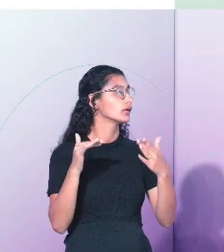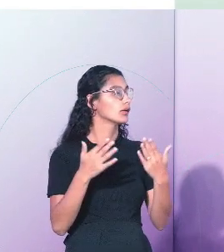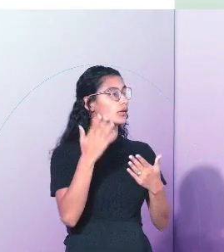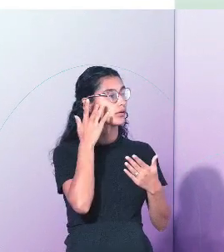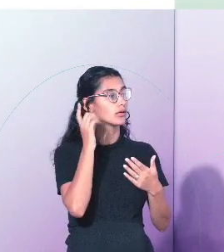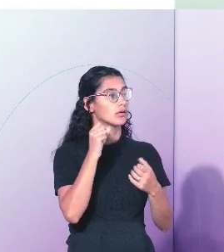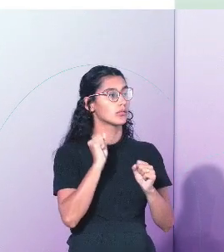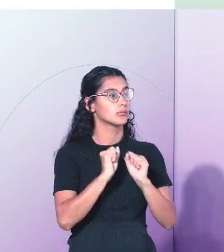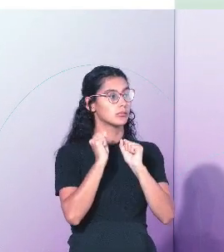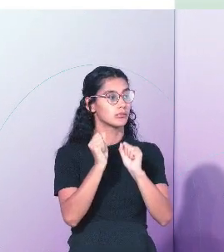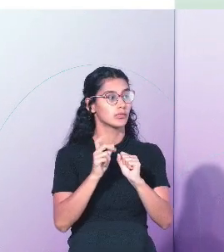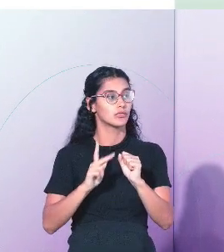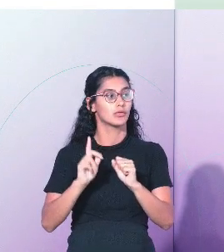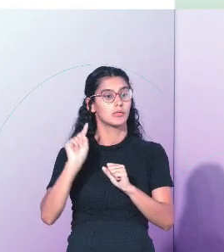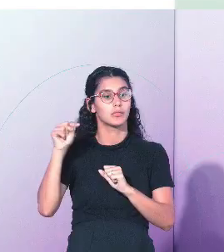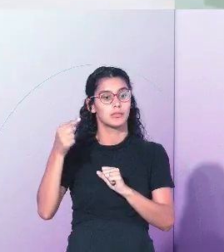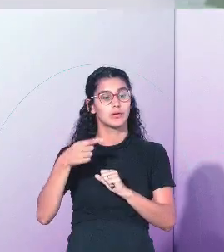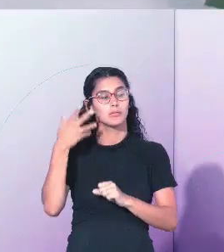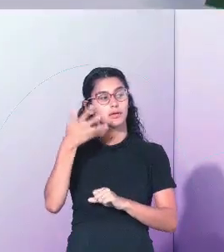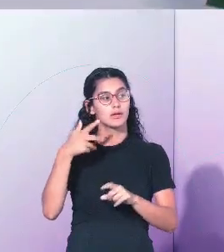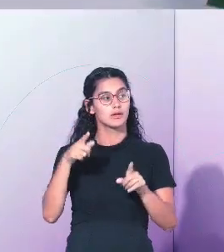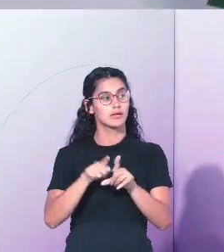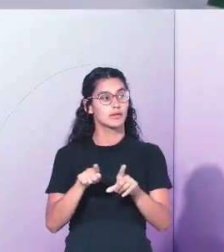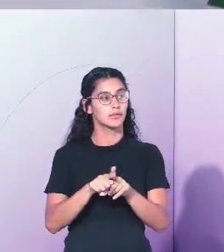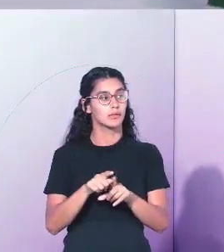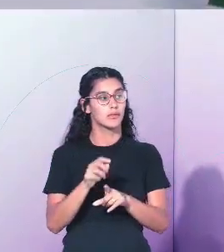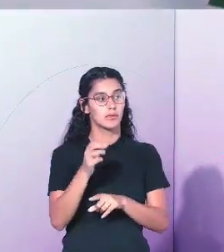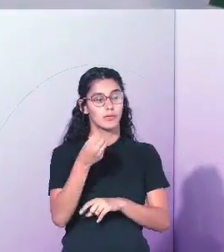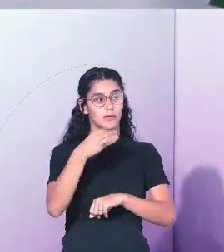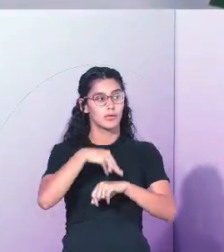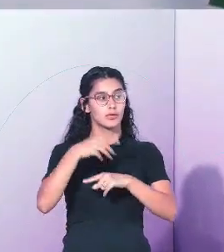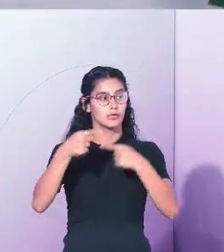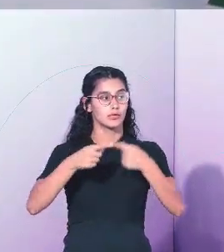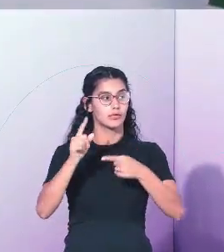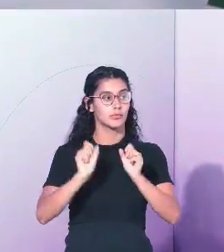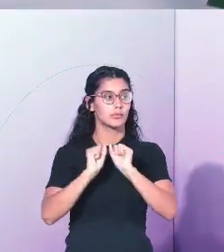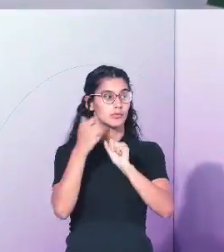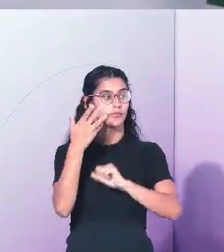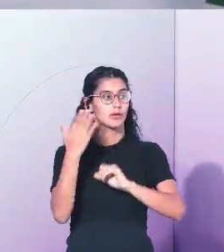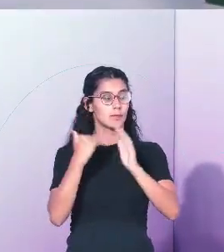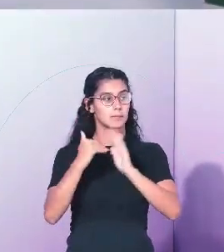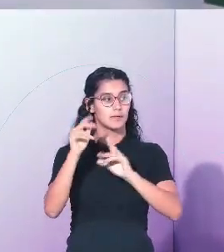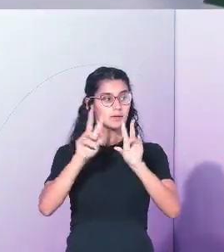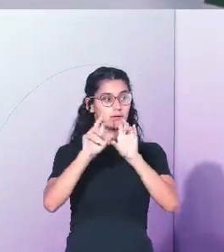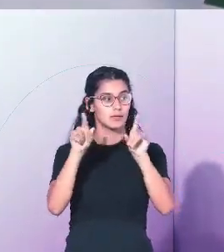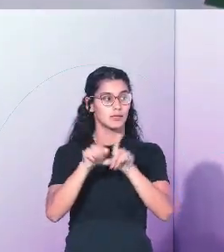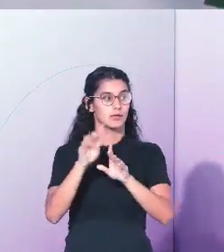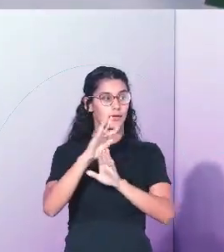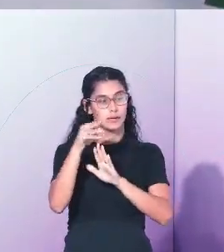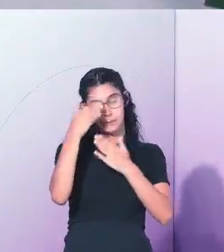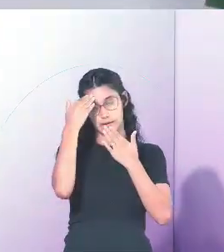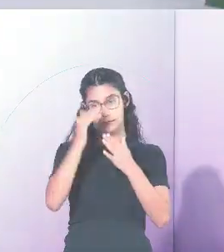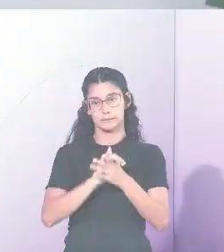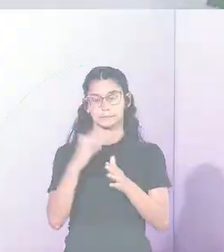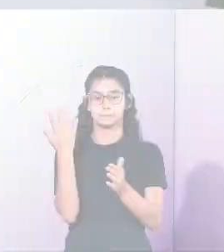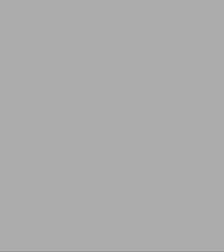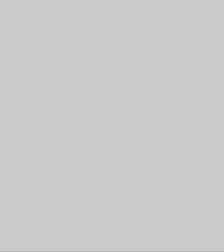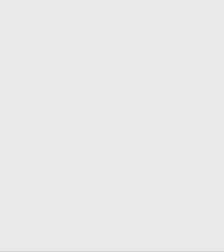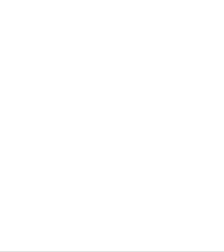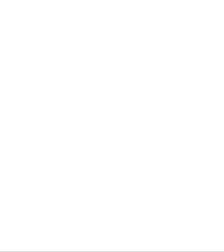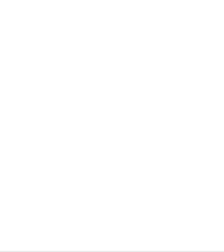acho que a gente pode seguir para as próximas apresentações, e, no momento de discussão, a gente pode falar um pouco sobre esses temas que eu coloquei aqui. Obrigada.